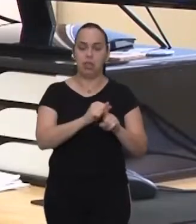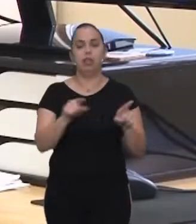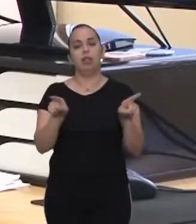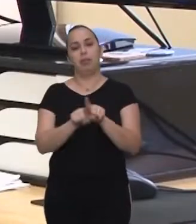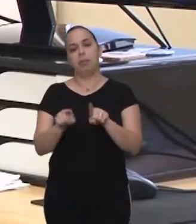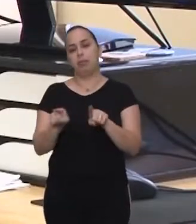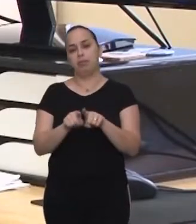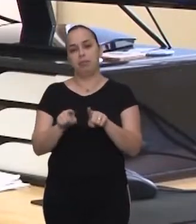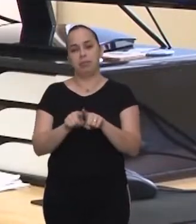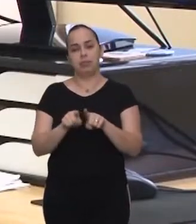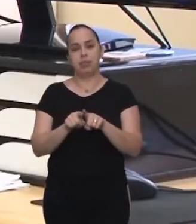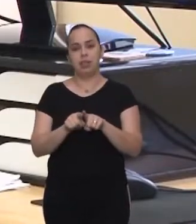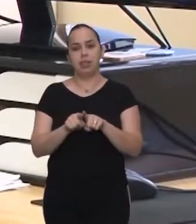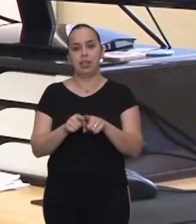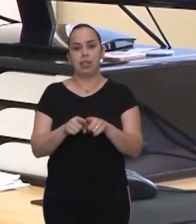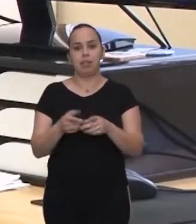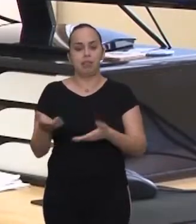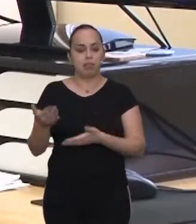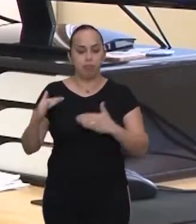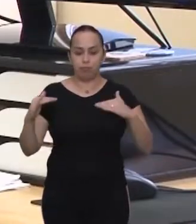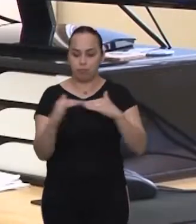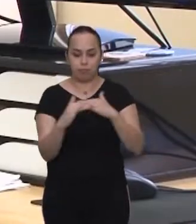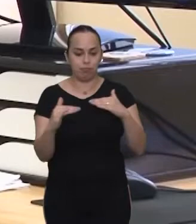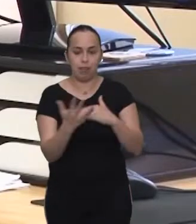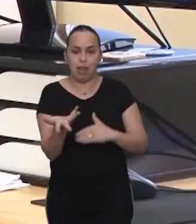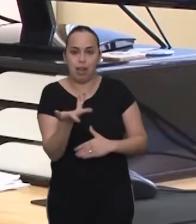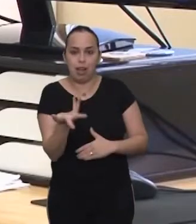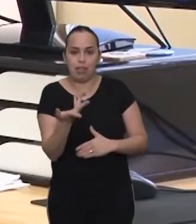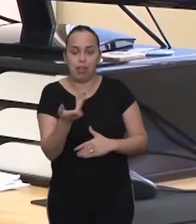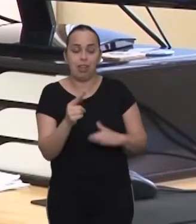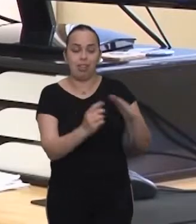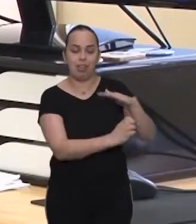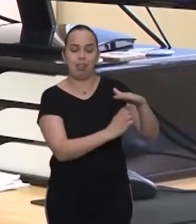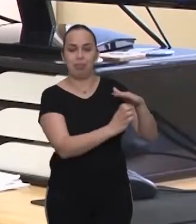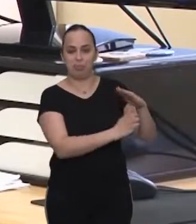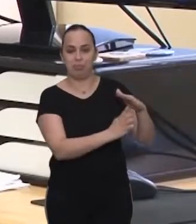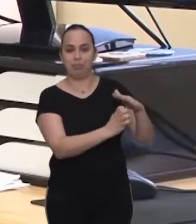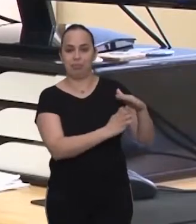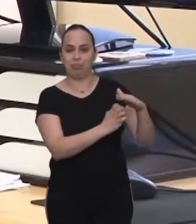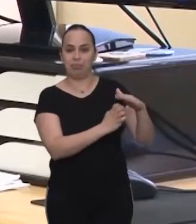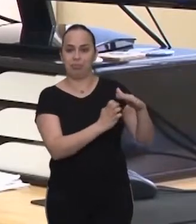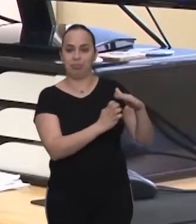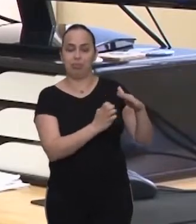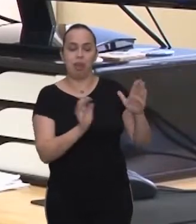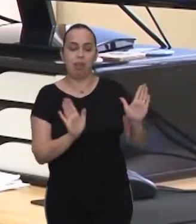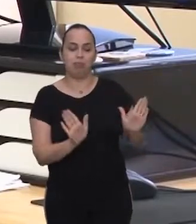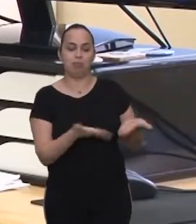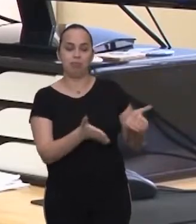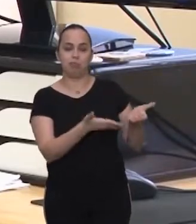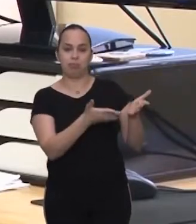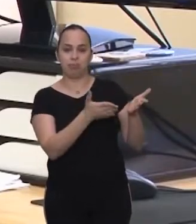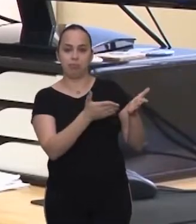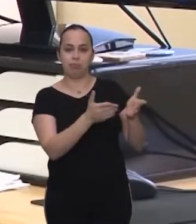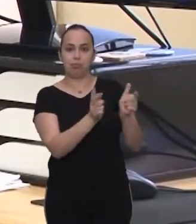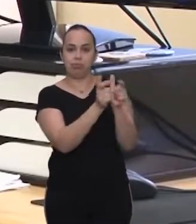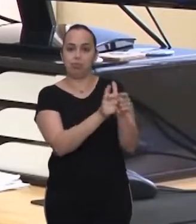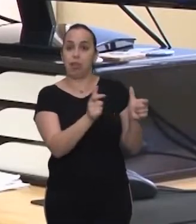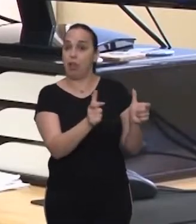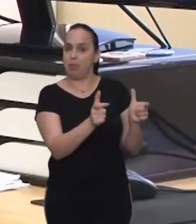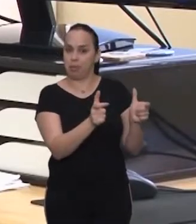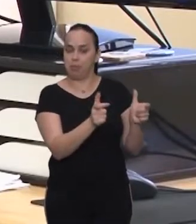acidente é uma condição né de logística melhor essas empresas vão ser